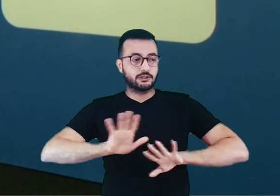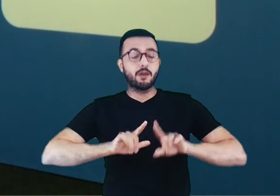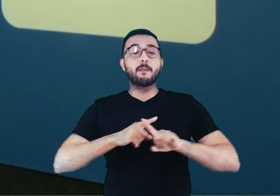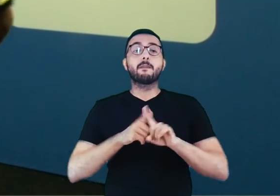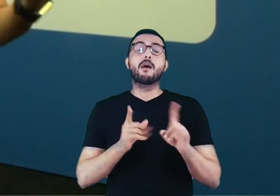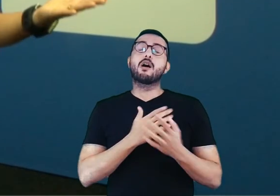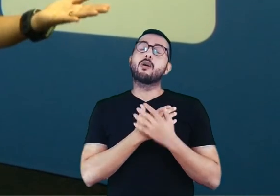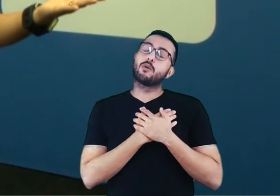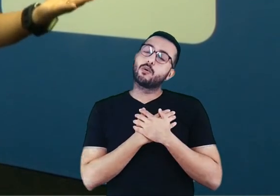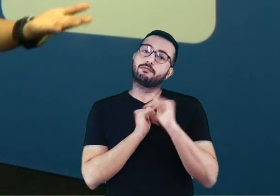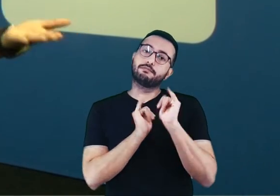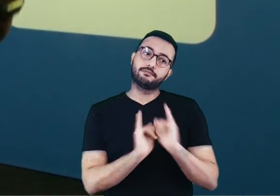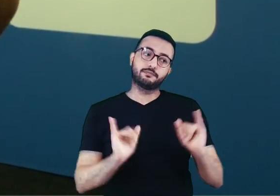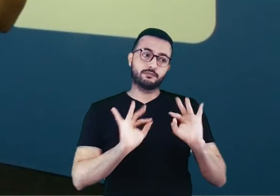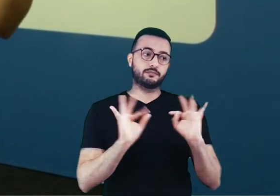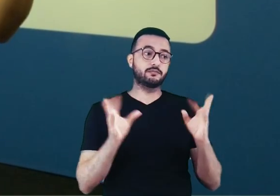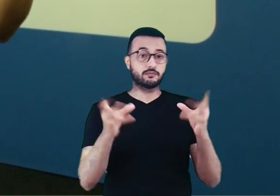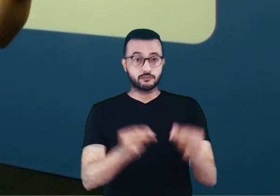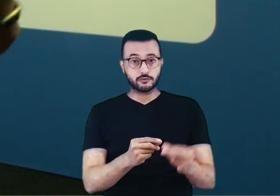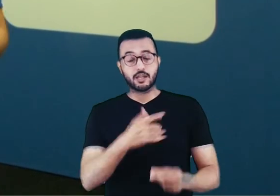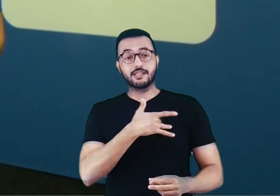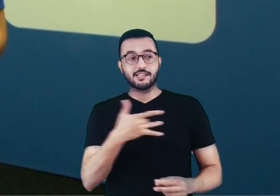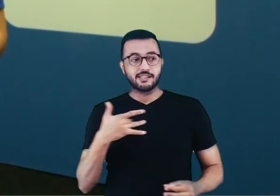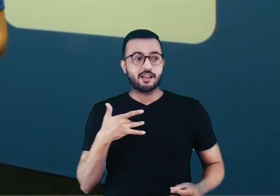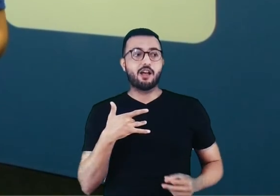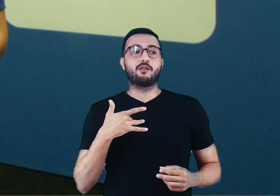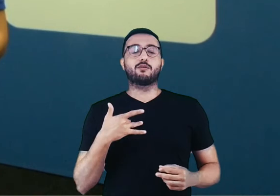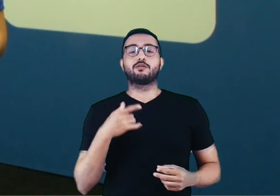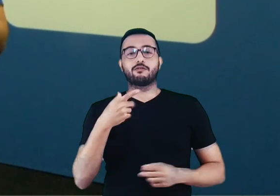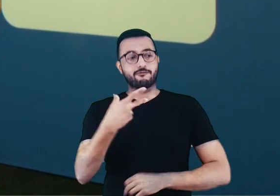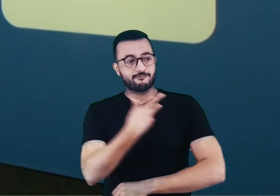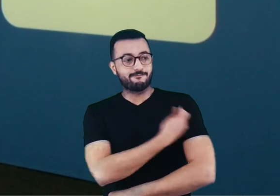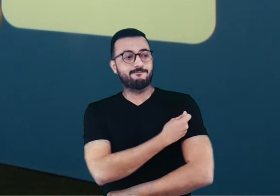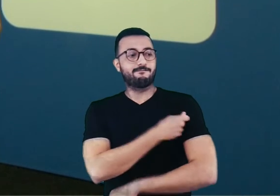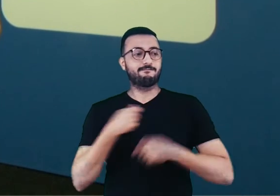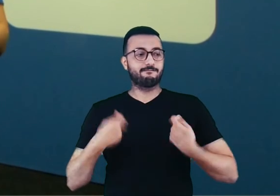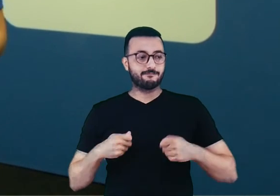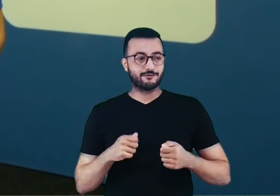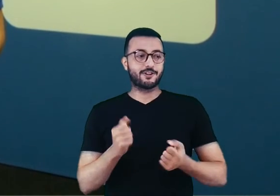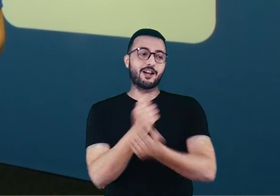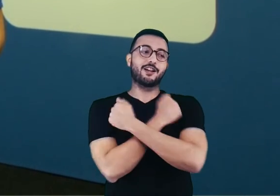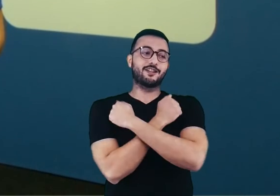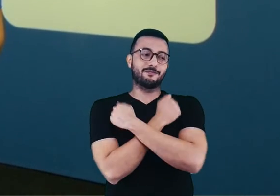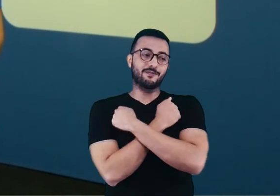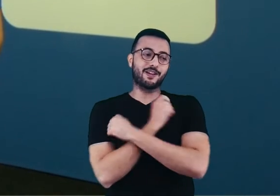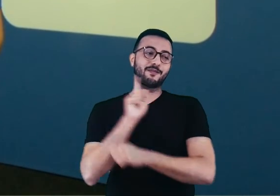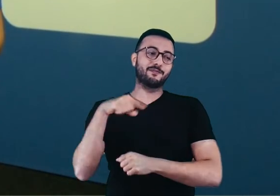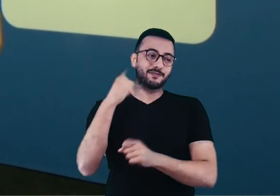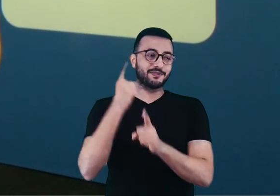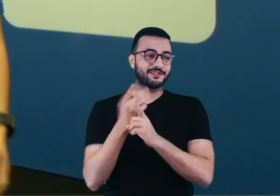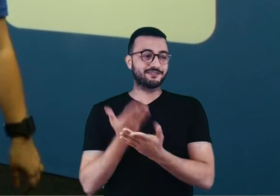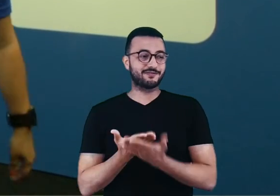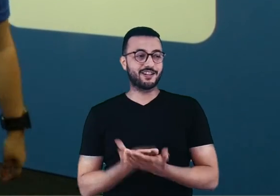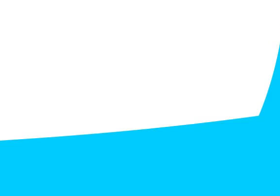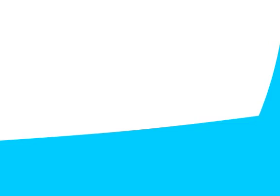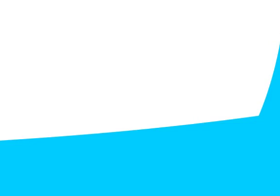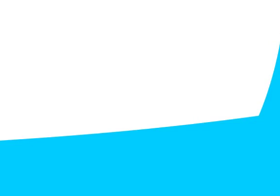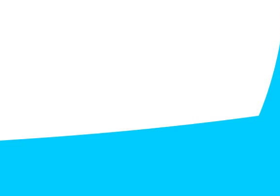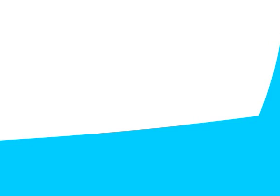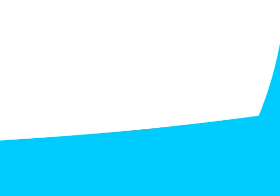o que eu desejo de coração a todos os vitorienses é saúde. Tome vacina, gente. Grande abraço, até a próxima aula.